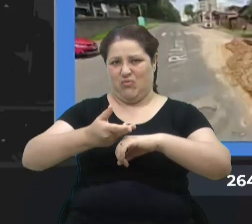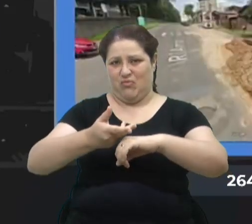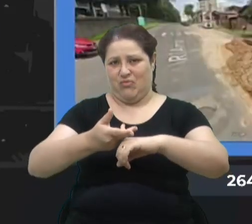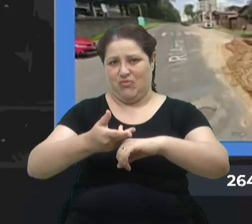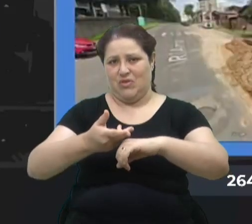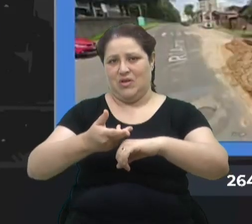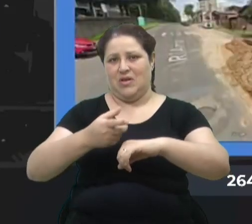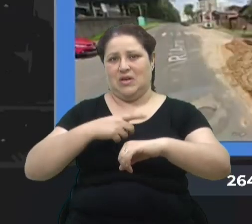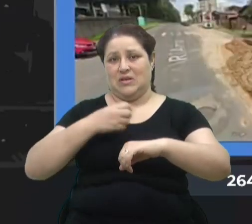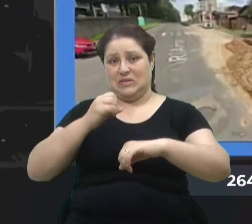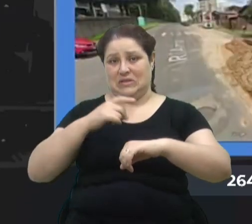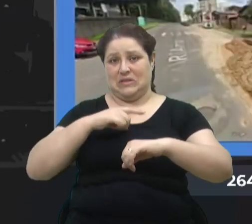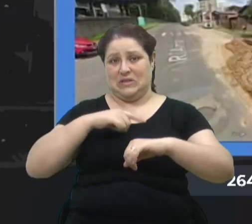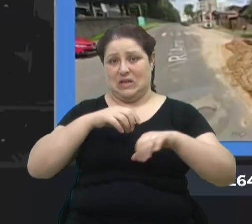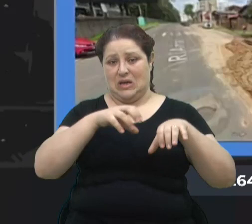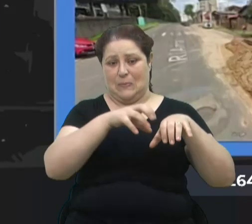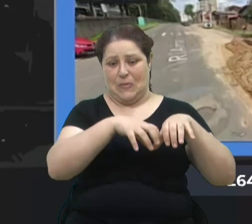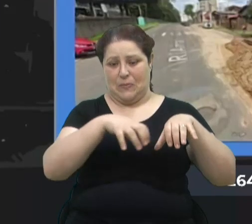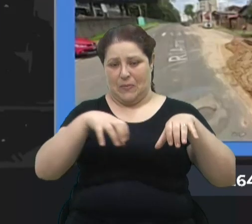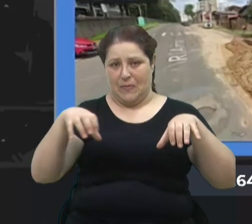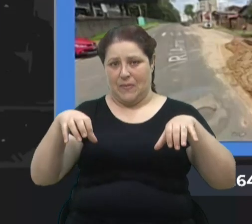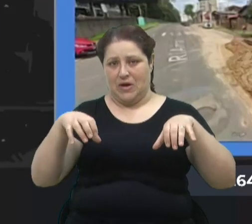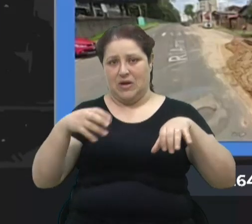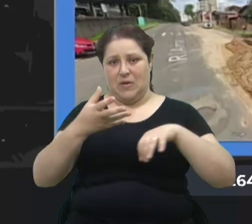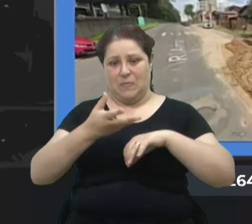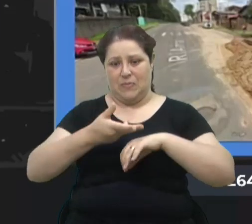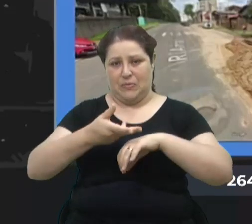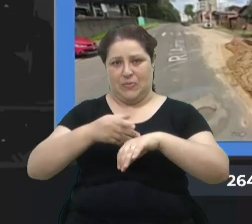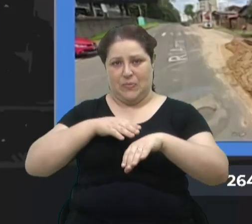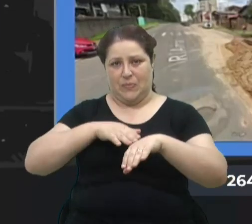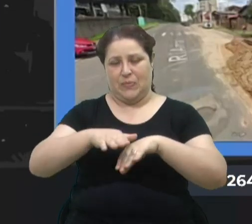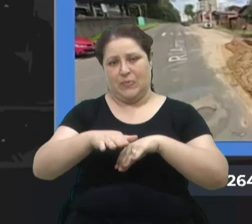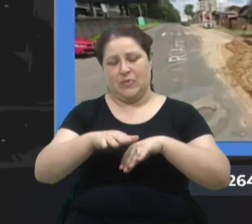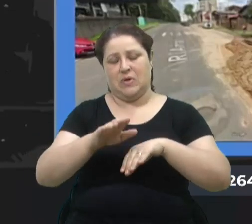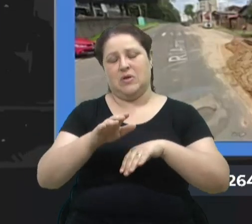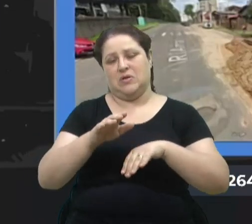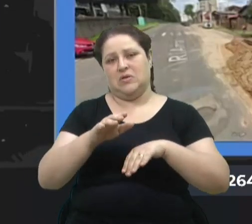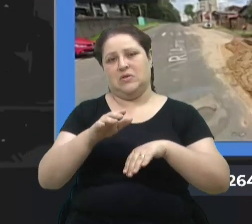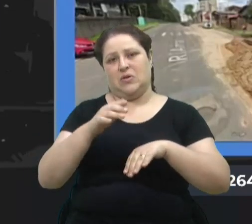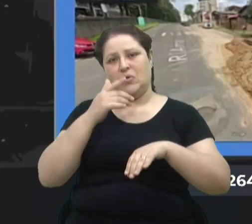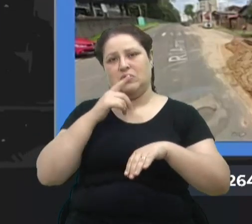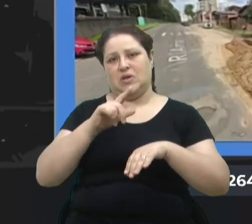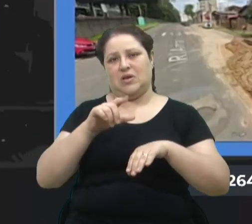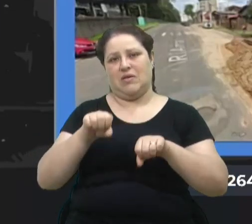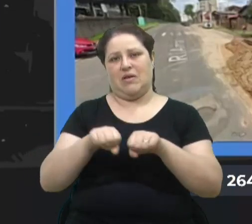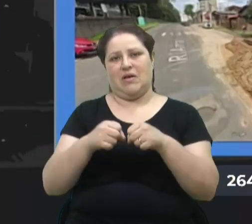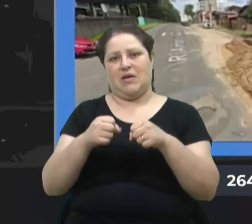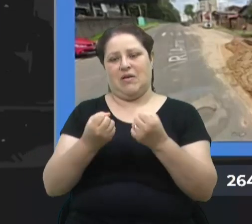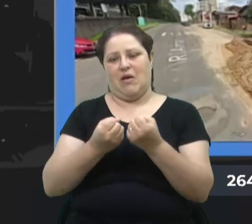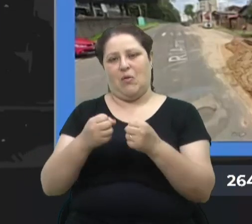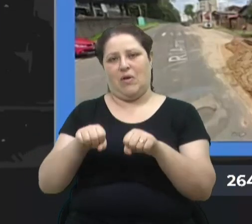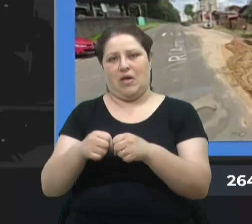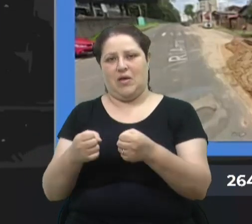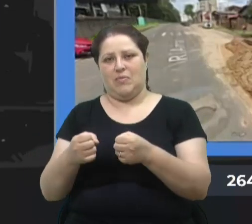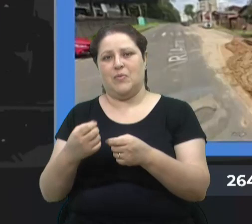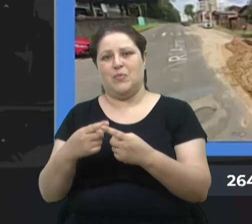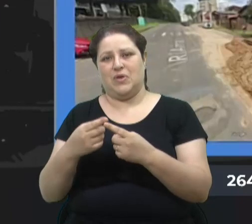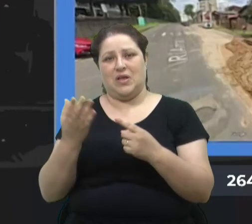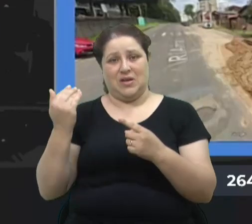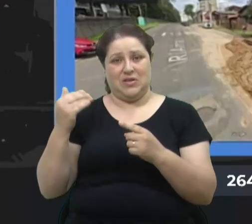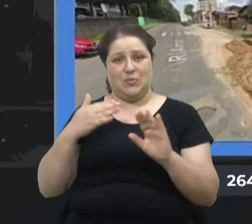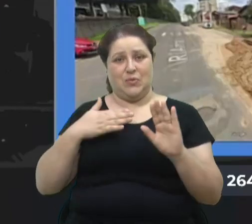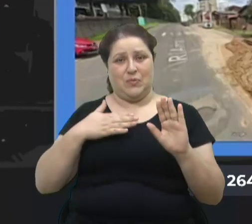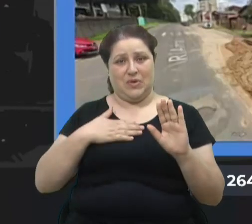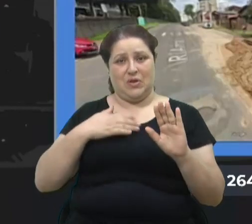Porque porque nos prometeram até uma rotatória lá. Vai ser uma rotatória. Vamos pôr um